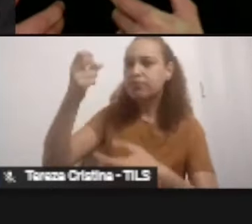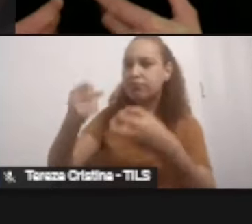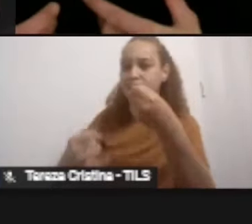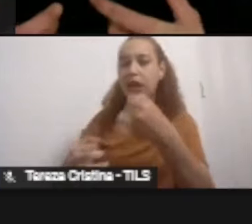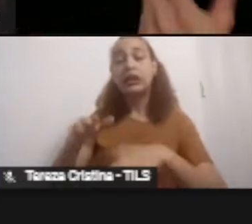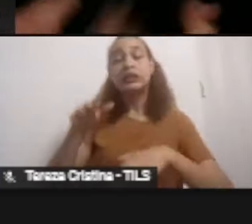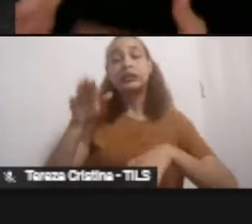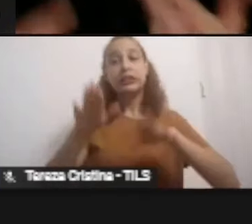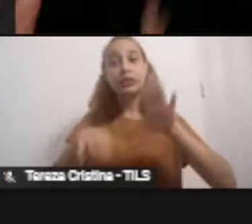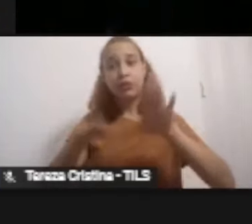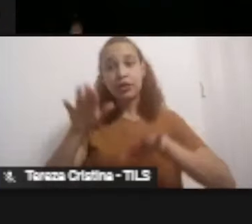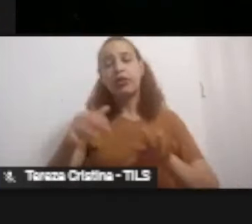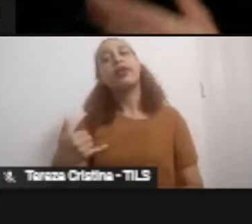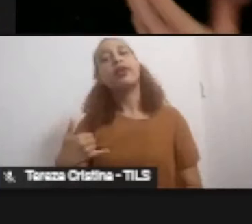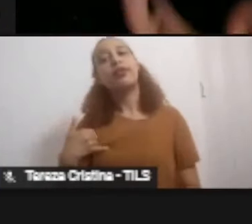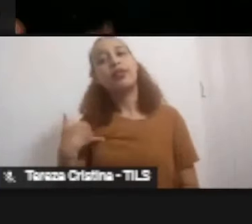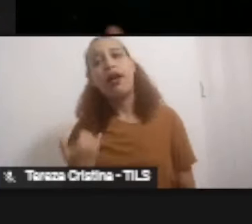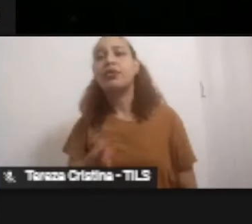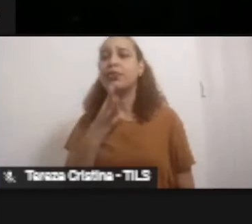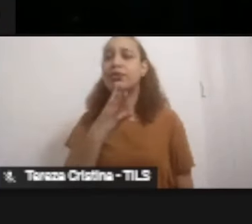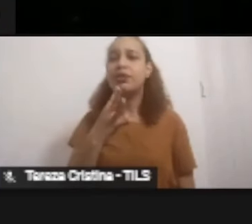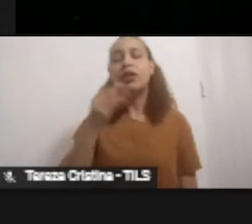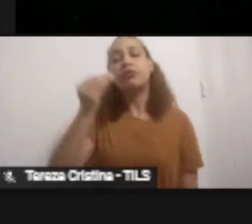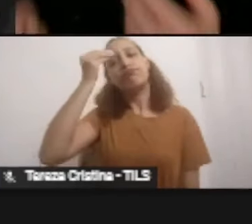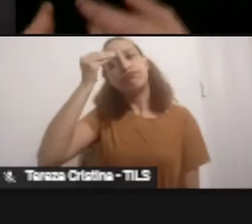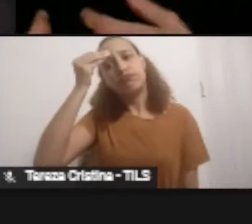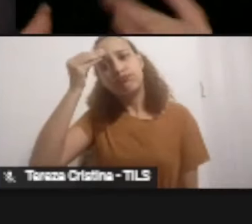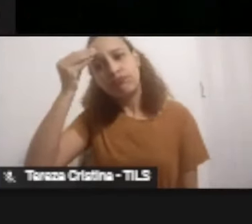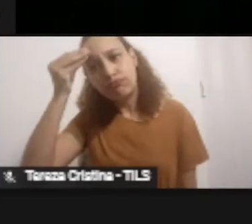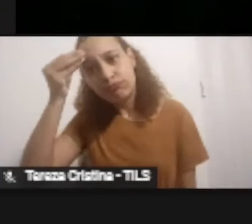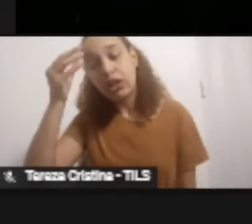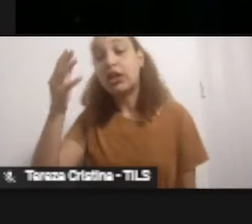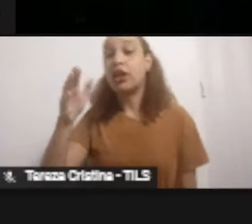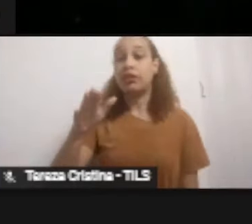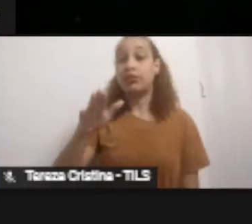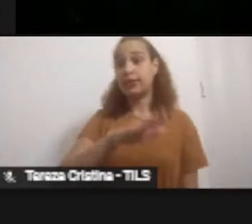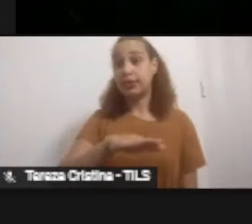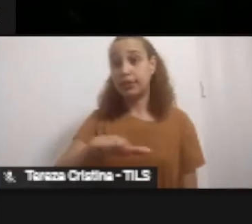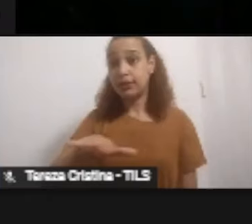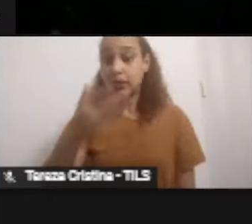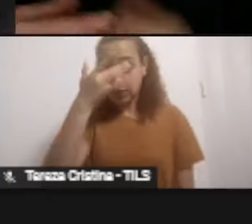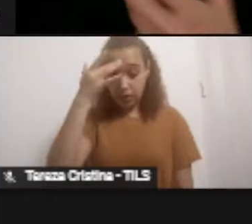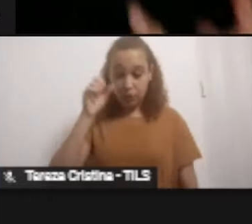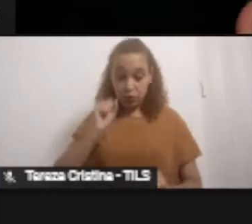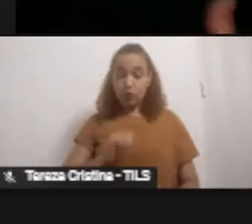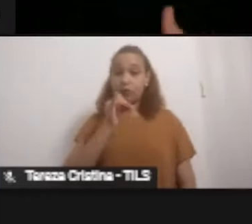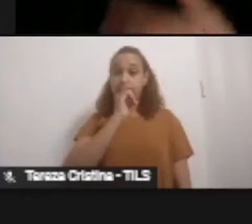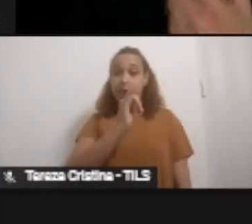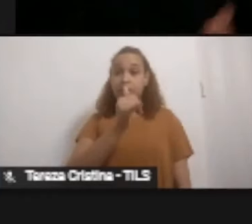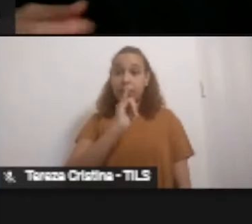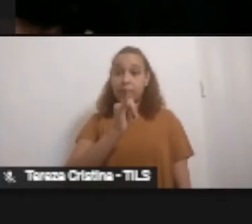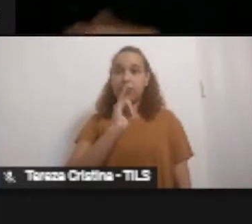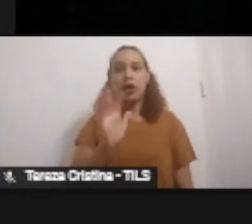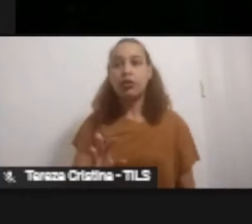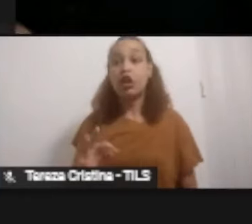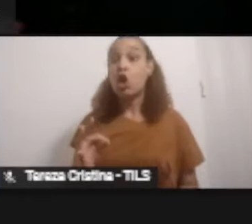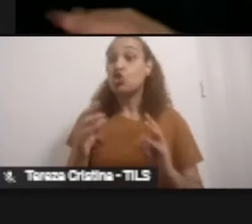da condição, da disponibilidade do mediador de tratar de alguns assuntos, dele se sentir seguro de tratar. Então, nem tudo está explícito, mas